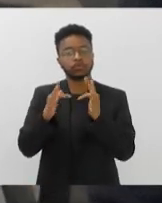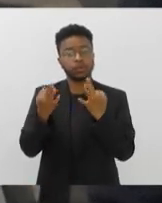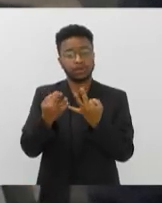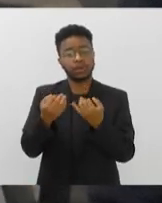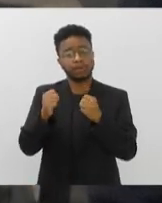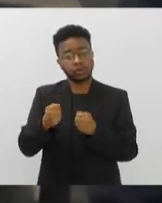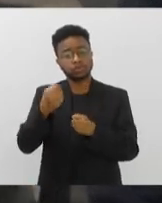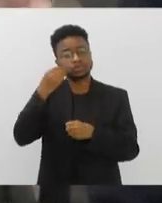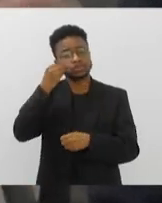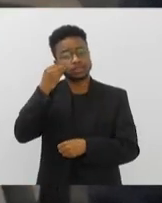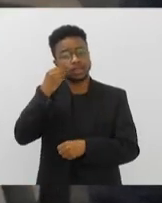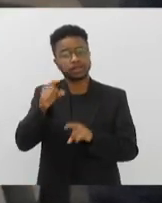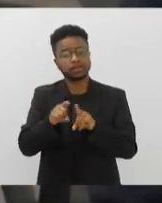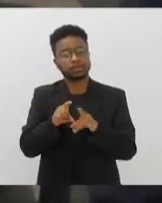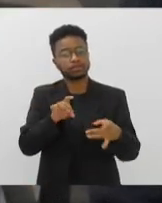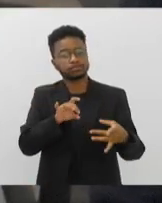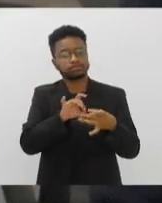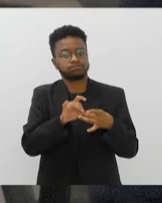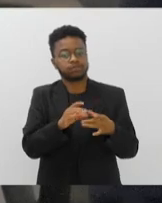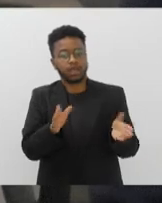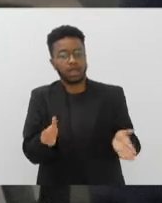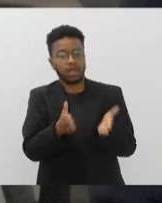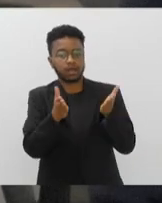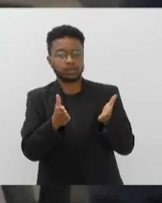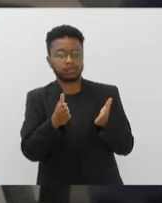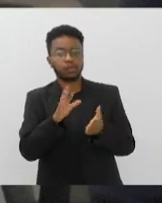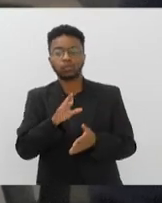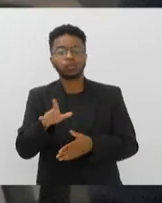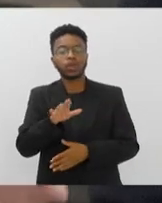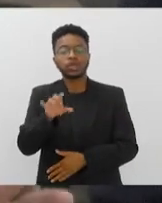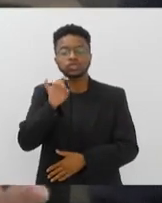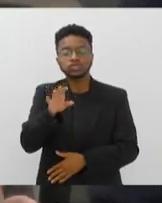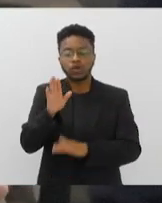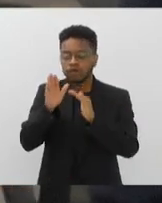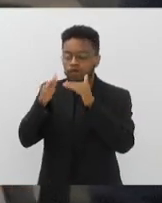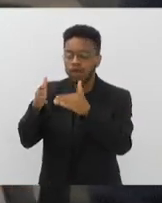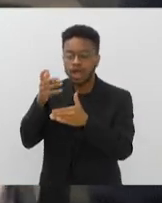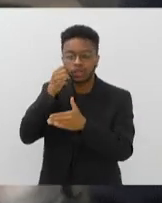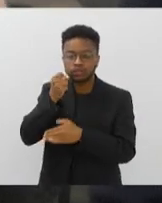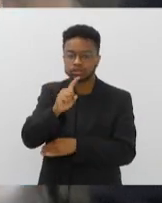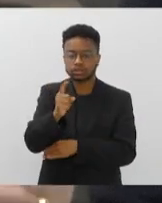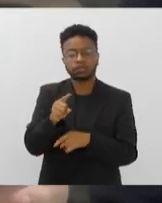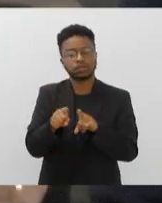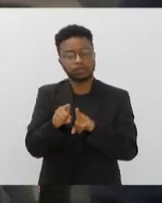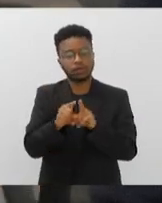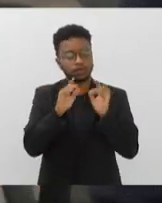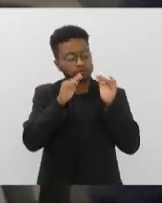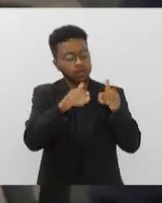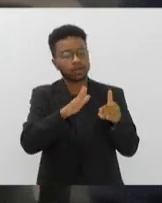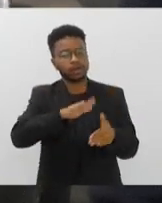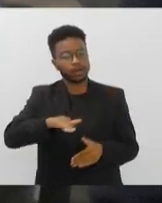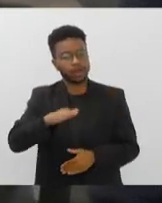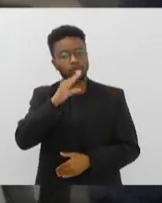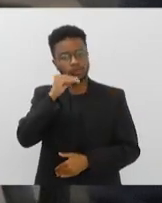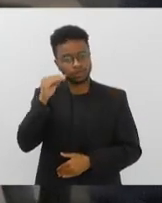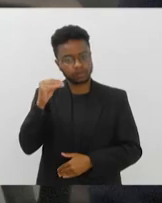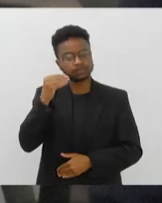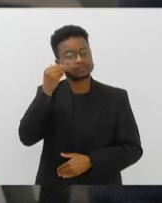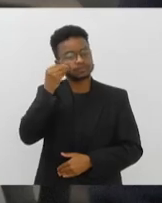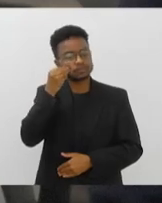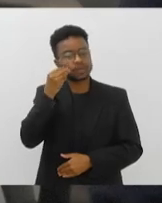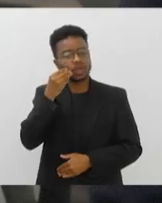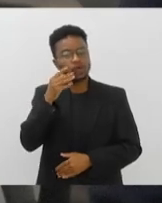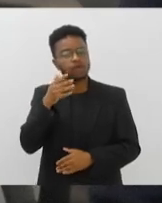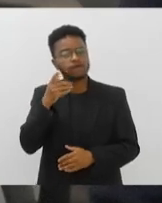fortalecer vínculos então o grupo de apoio a não trabalha somente exclusivamente para adoção trabalha para criança e pro adolescente pro melhor interesse da criança